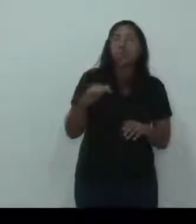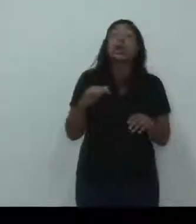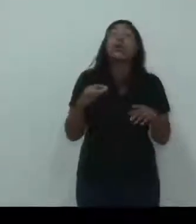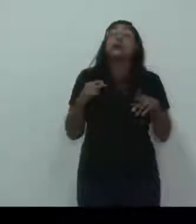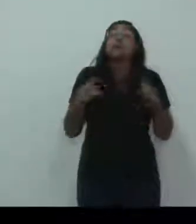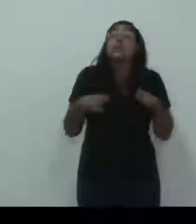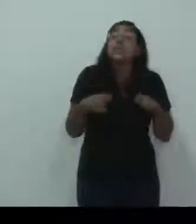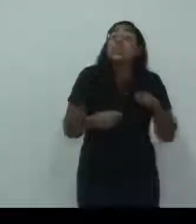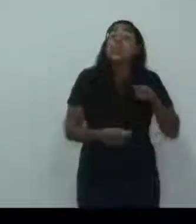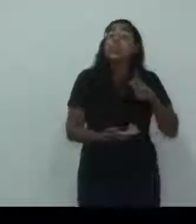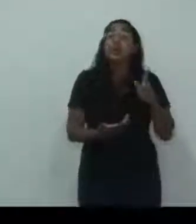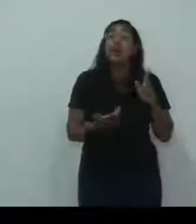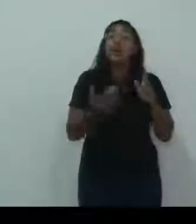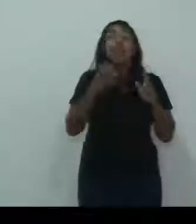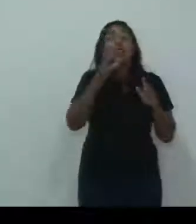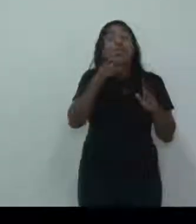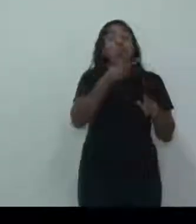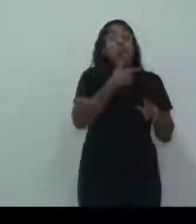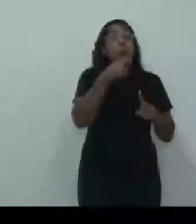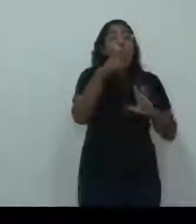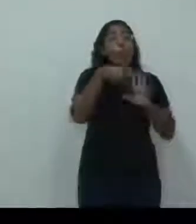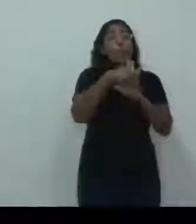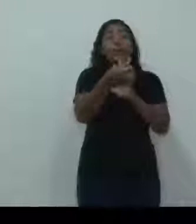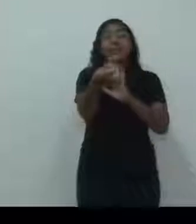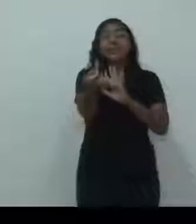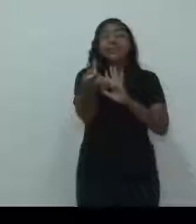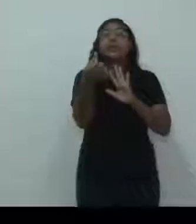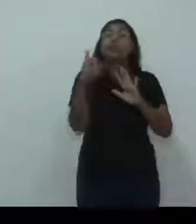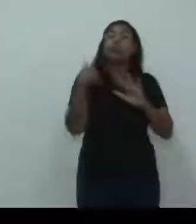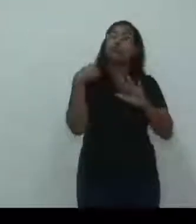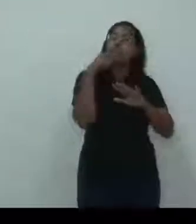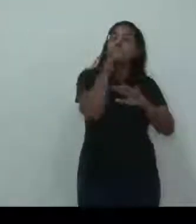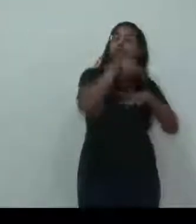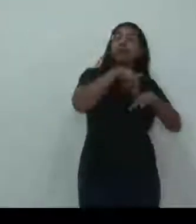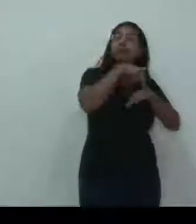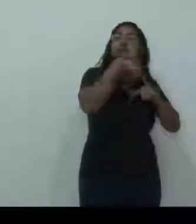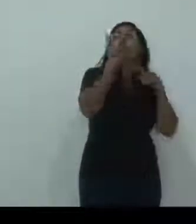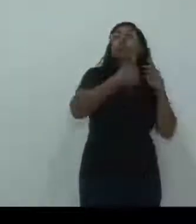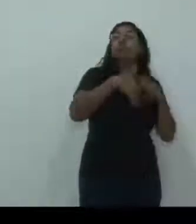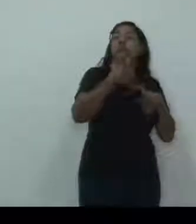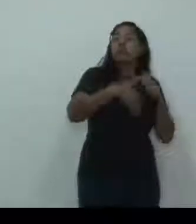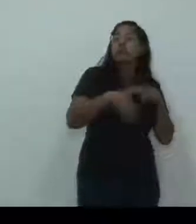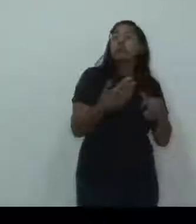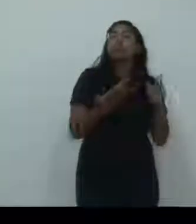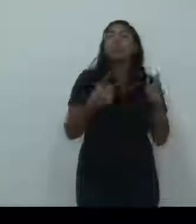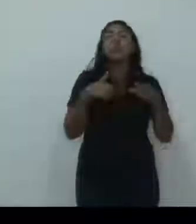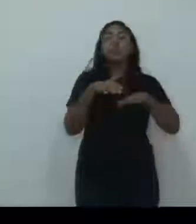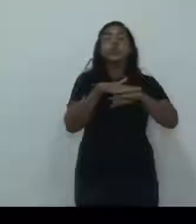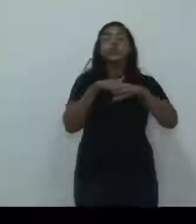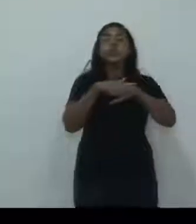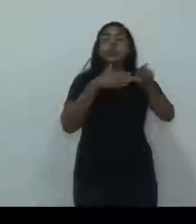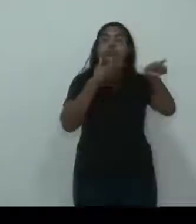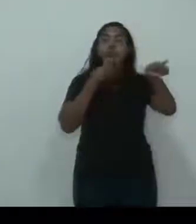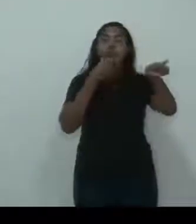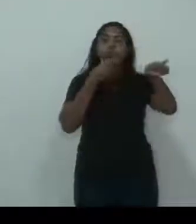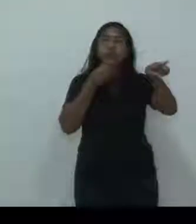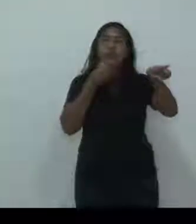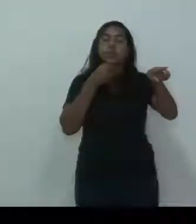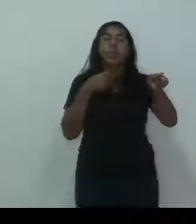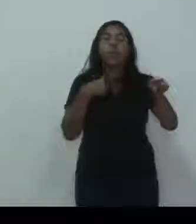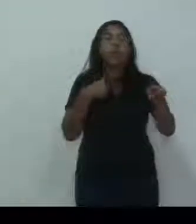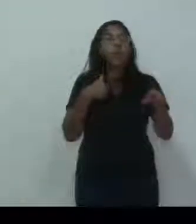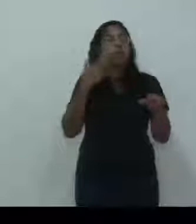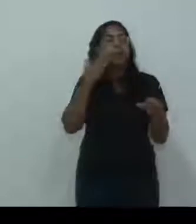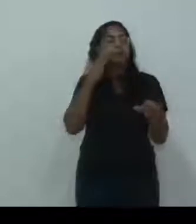deputado Dirceu Dalben, ele é o vice-presidente da Comissão de Orçamento e Planejamento, então, quero crer que a gente vai trazer benefícios